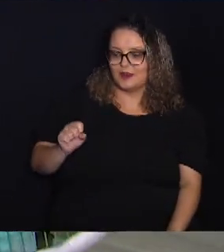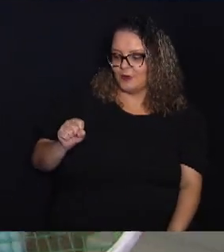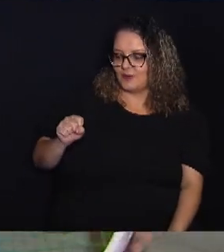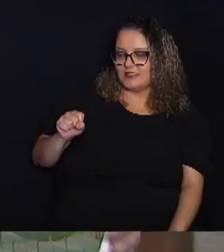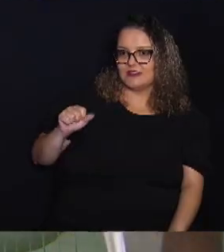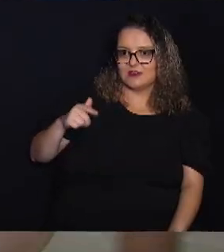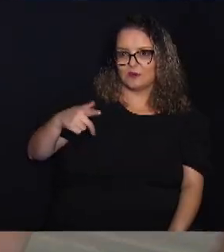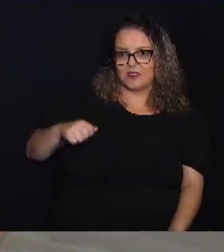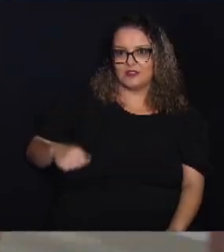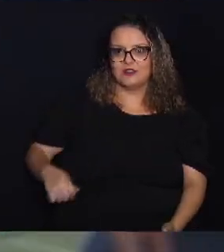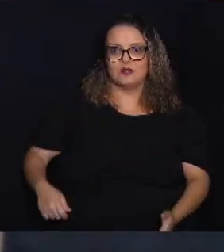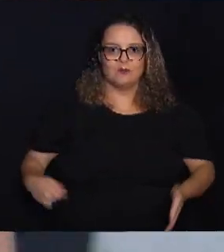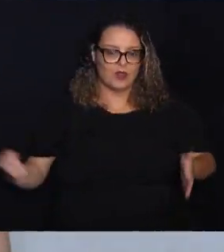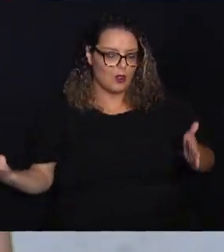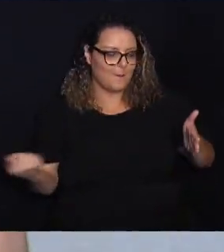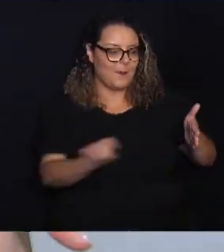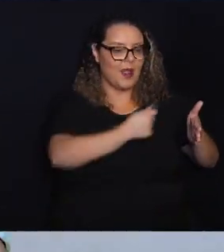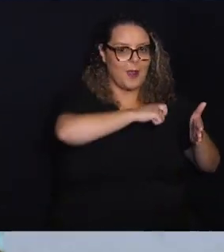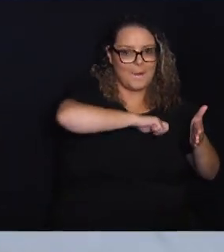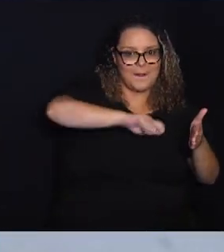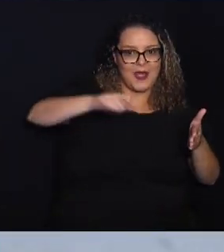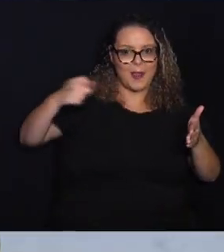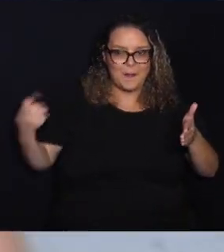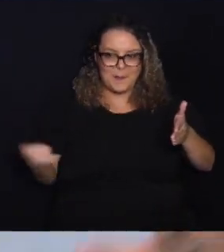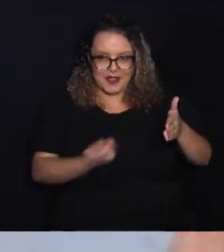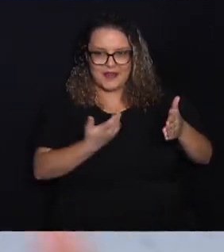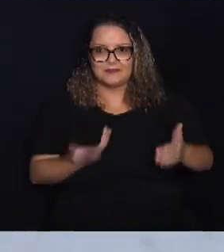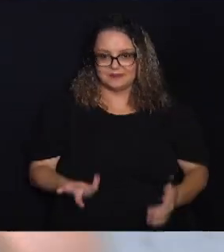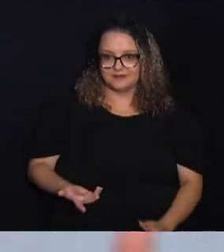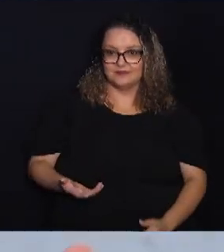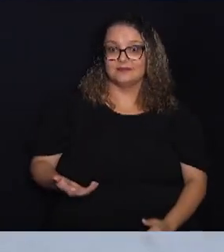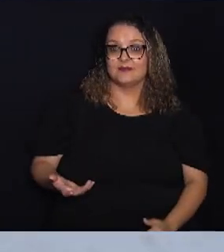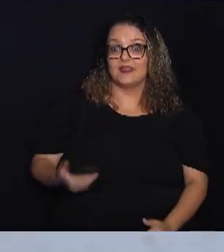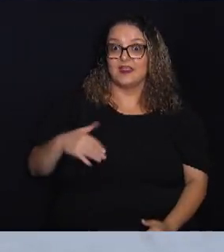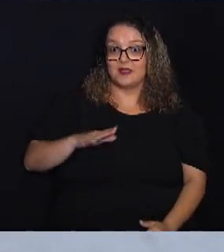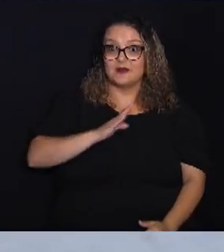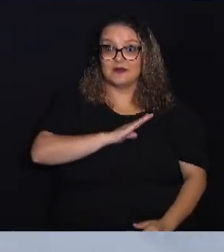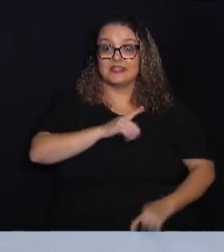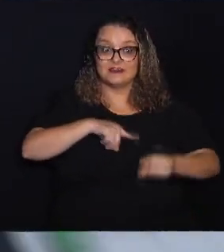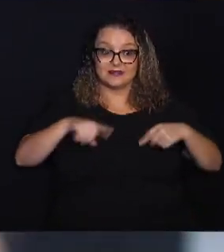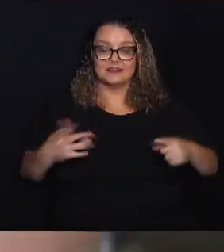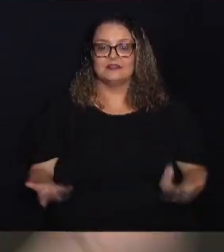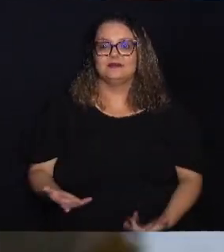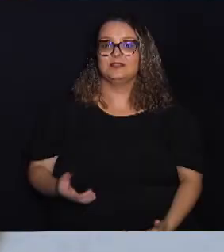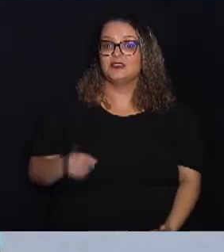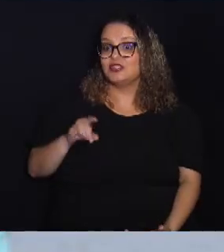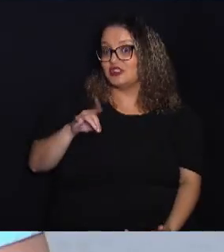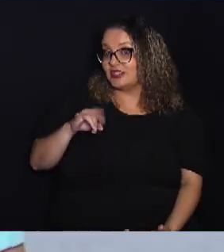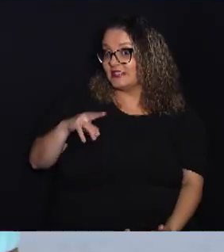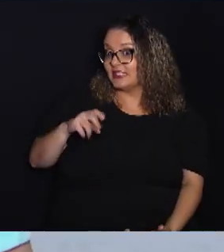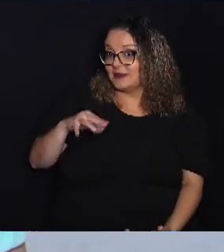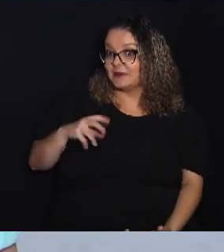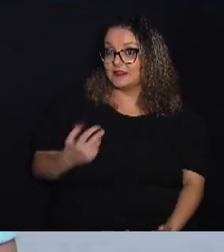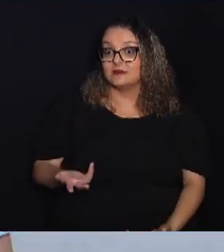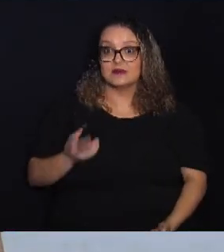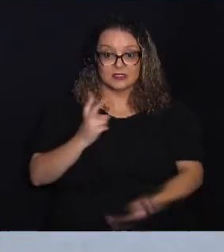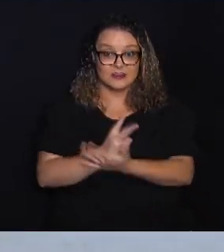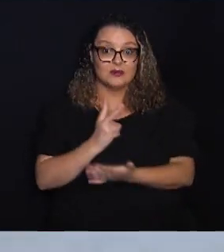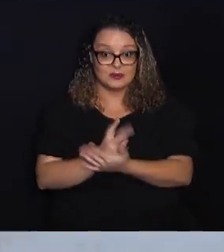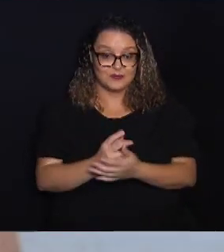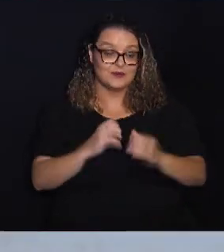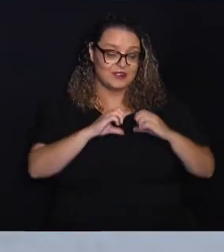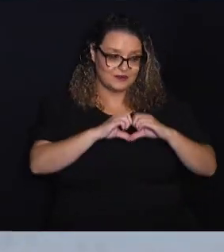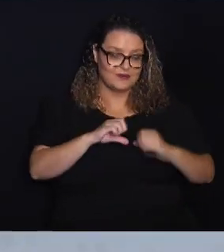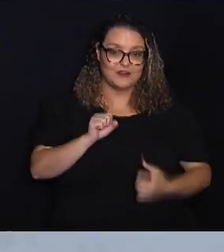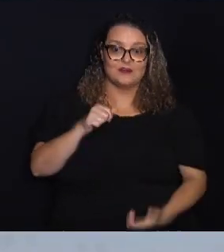Thaísa? O squash sempre me pegou, porque é uma coisa mais ativa, mais dinâmica, mais cardíaca, né? Então, sempre